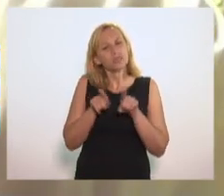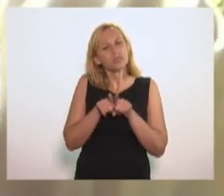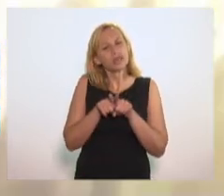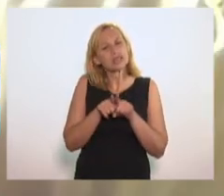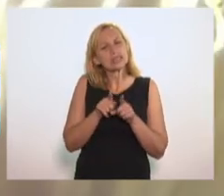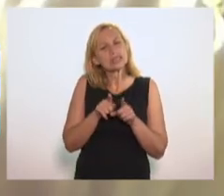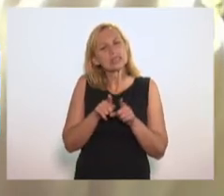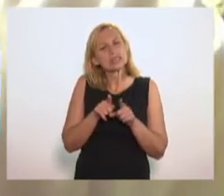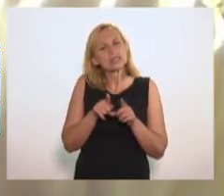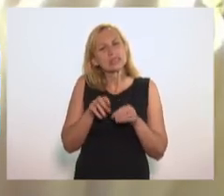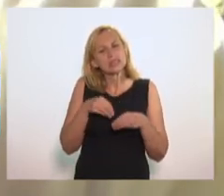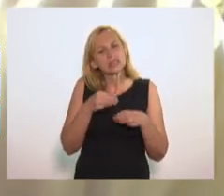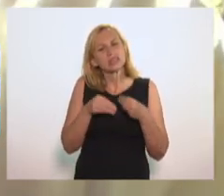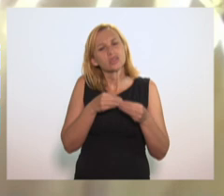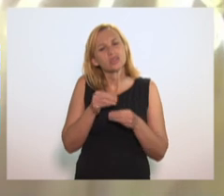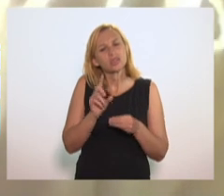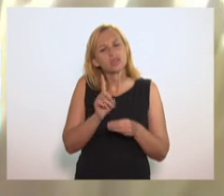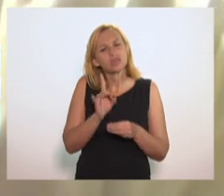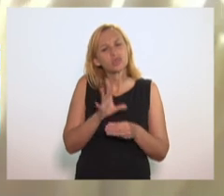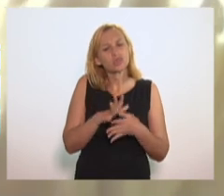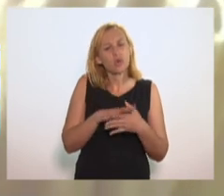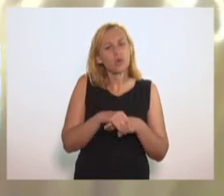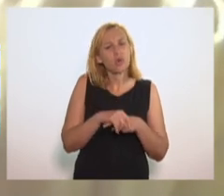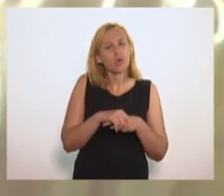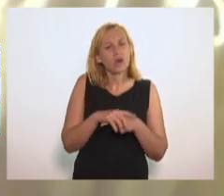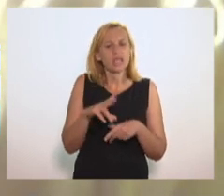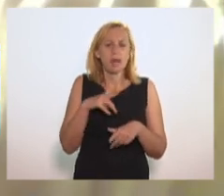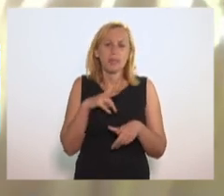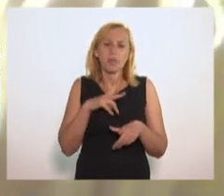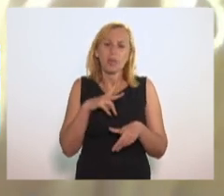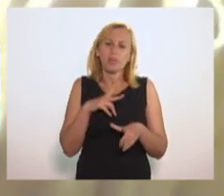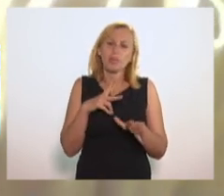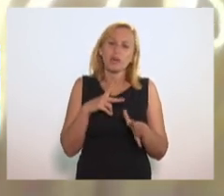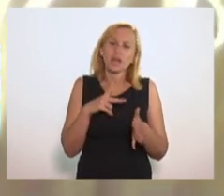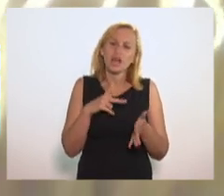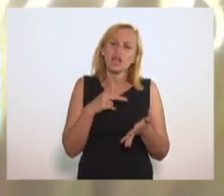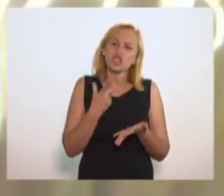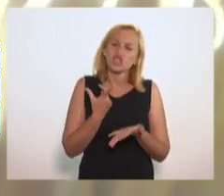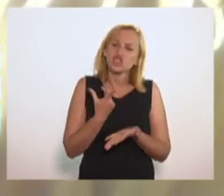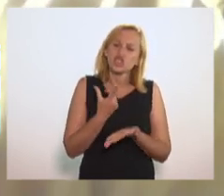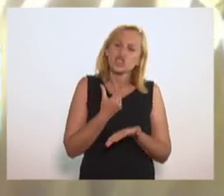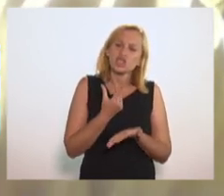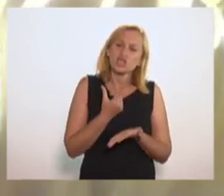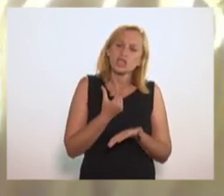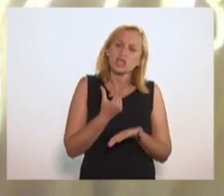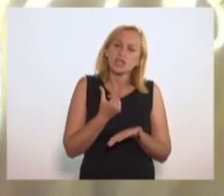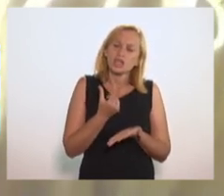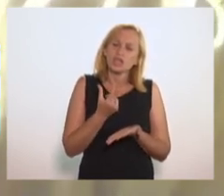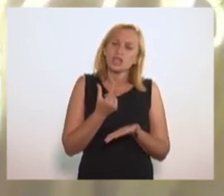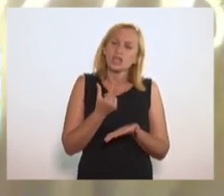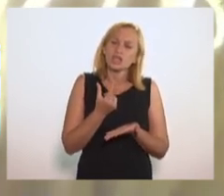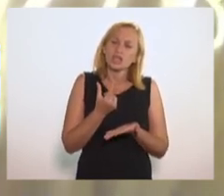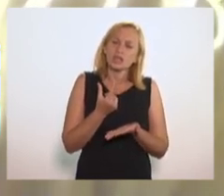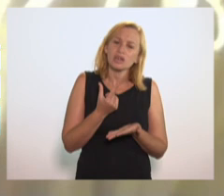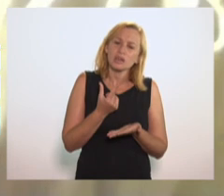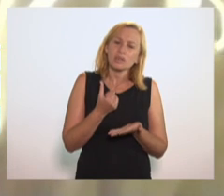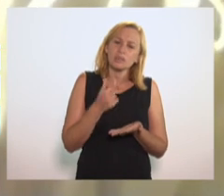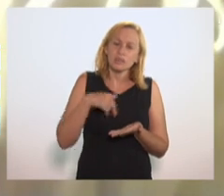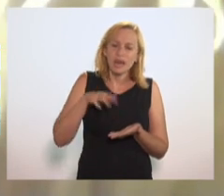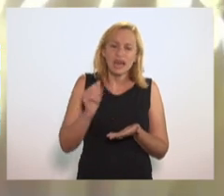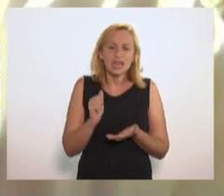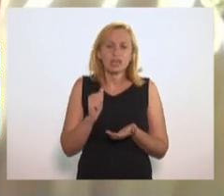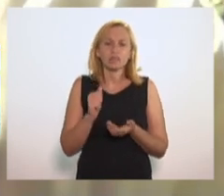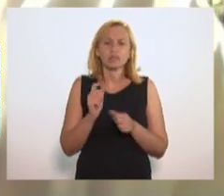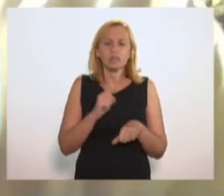não só essa questão do custo da própria máquina que a gente vive num momento difícil e a gente